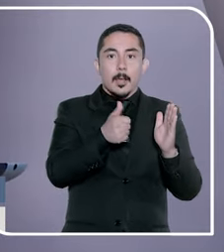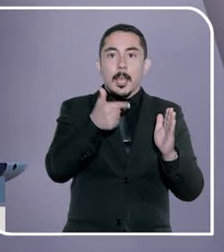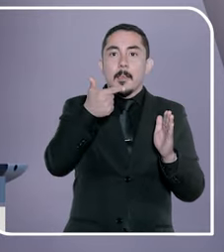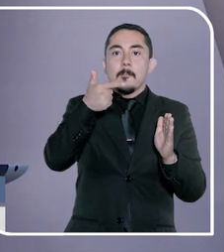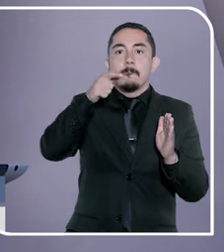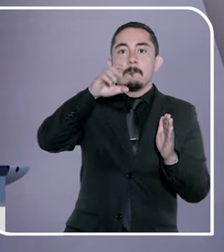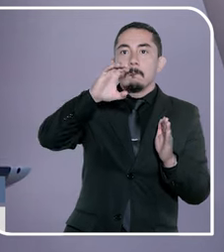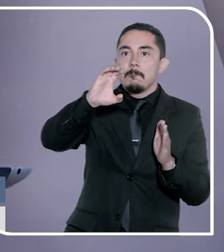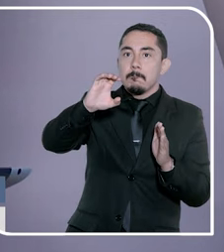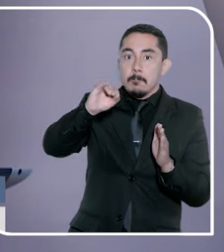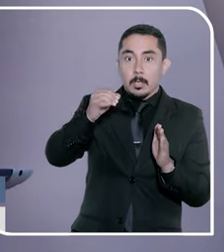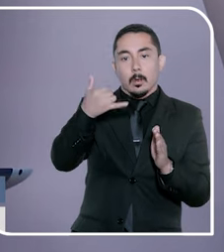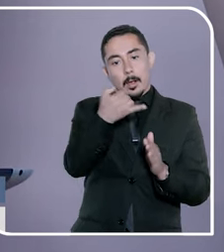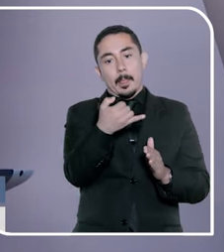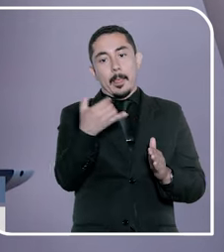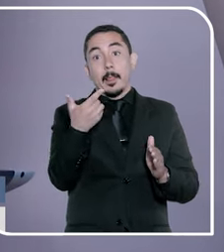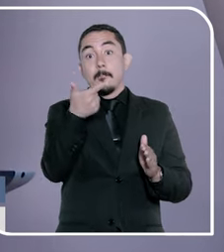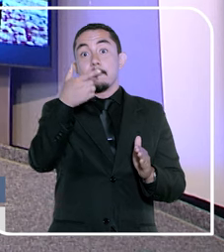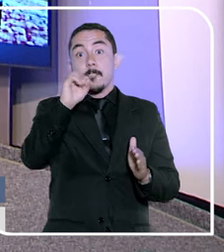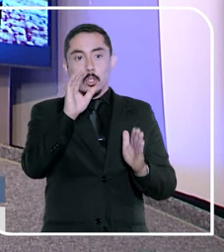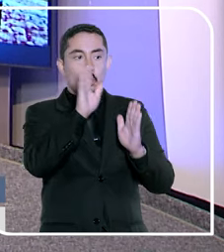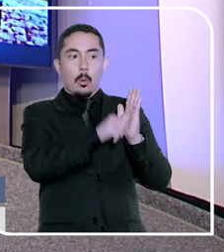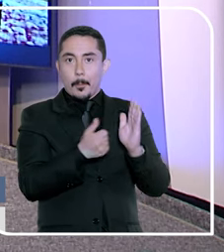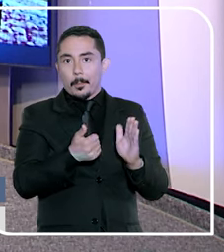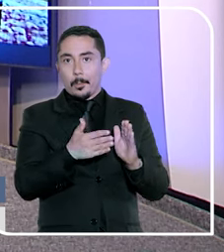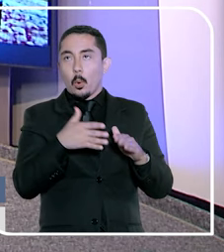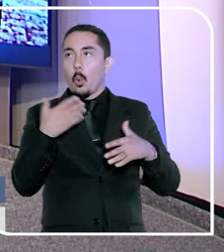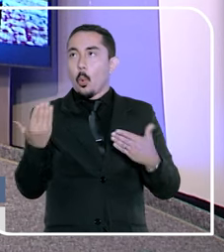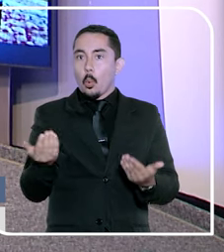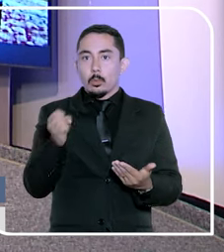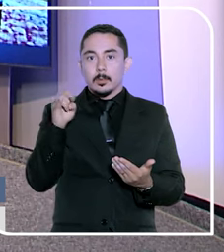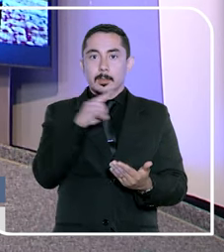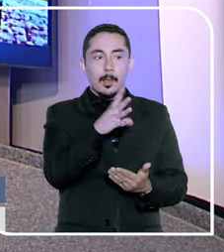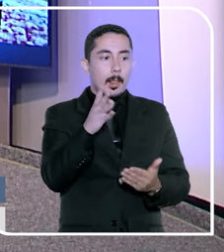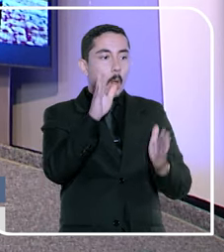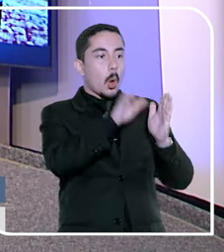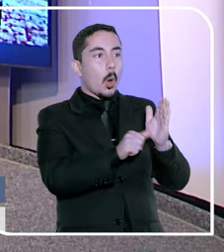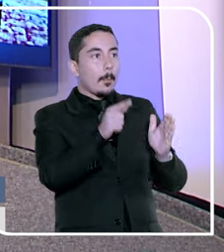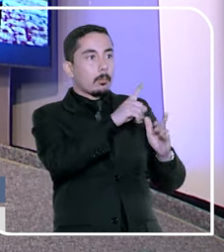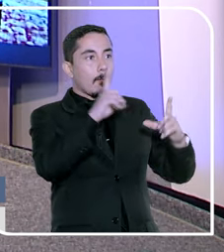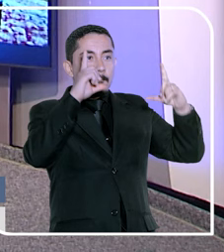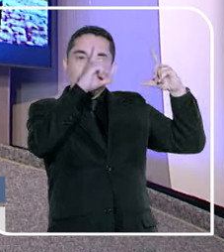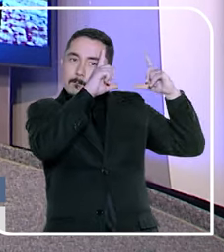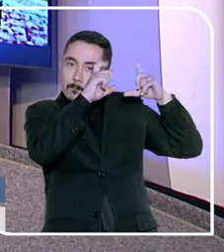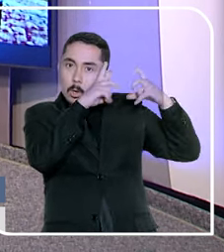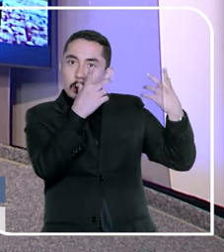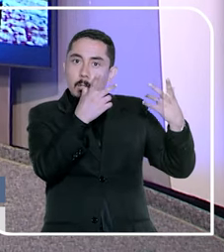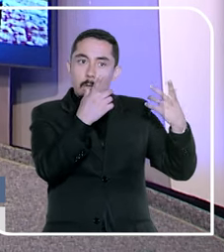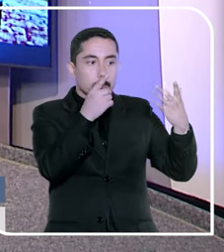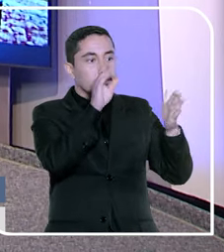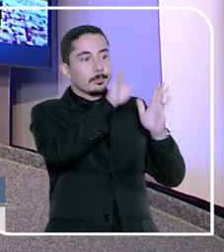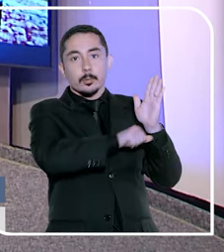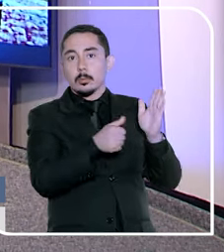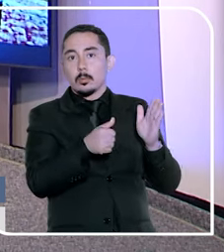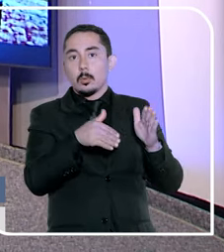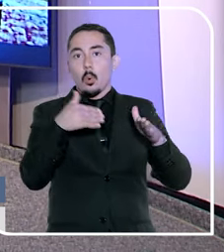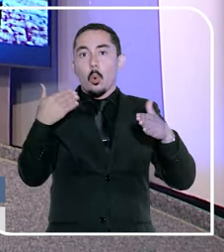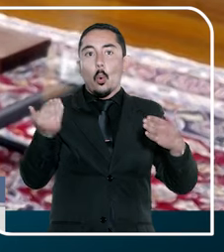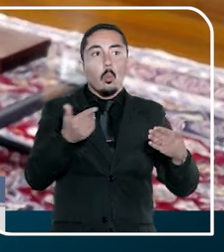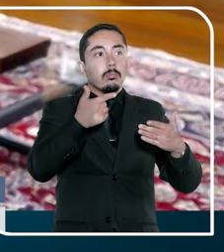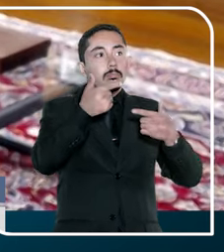eh uma uma máquina fotográfica se ele forar Algum objeto que